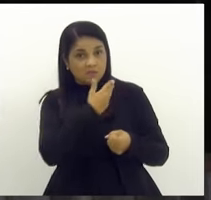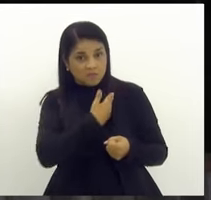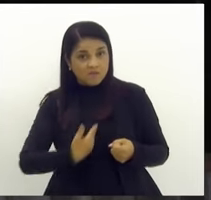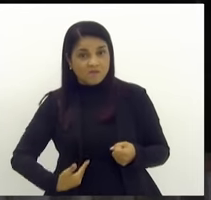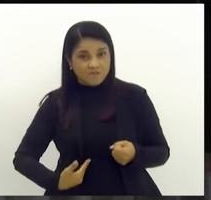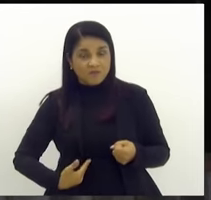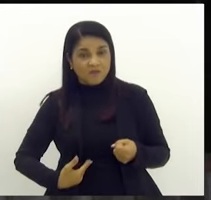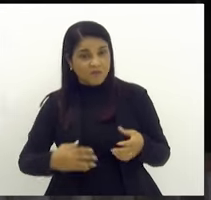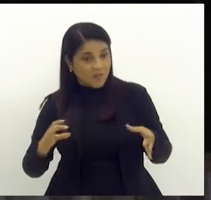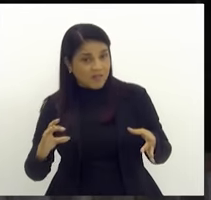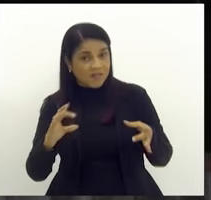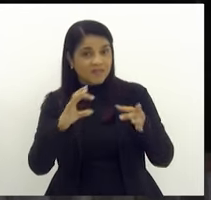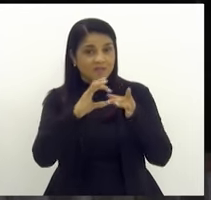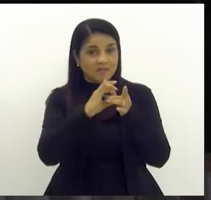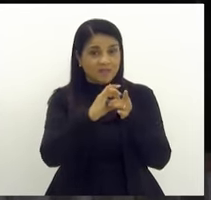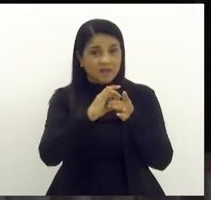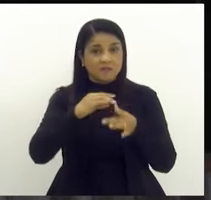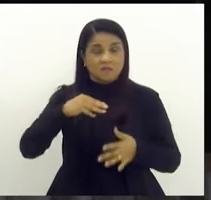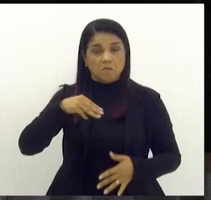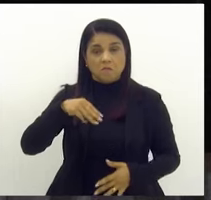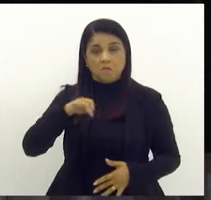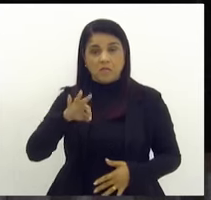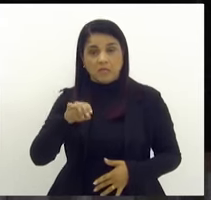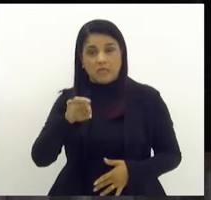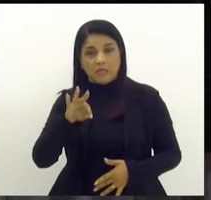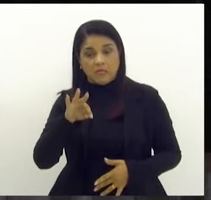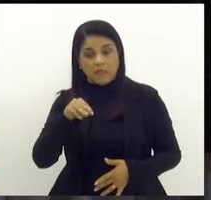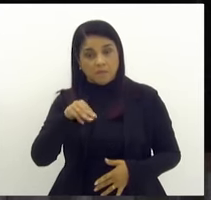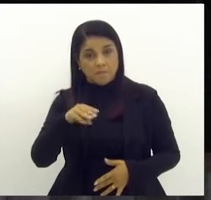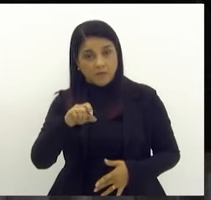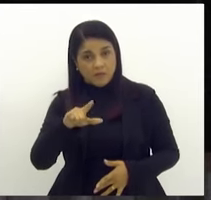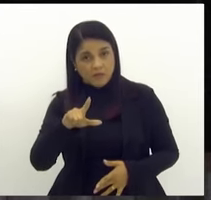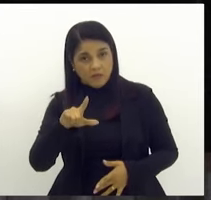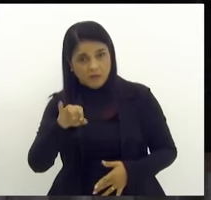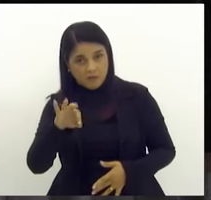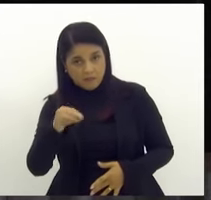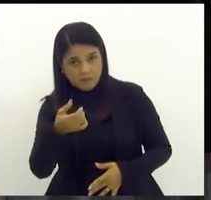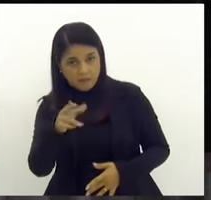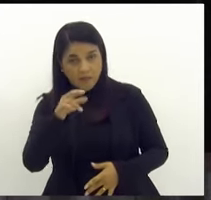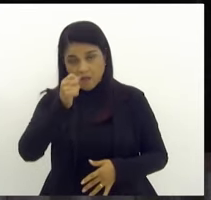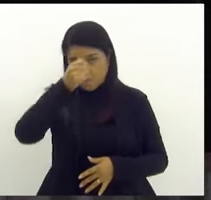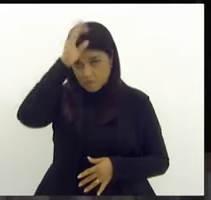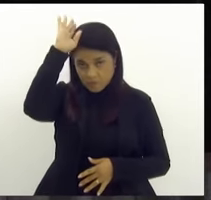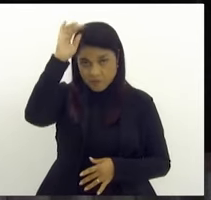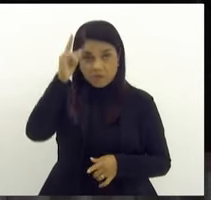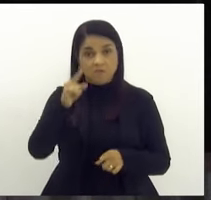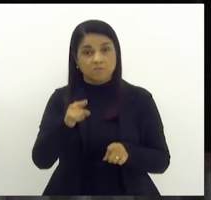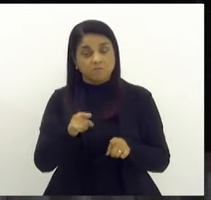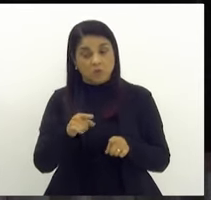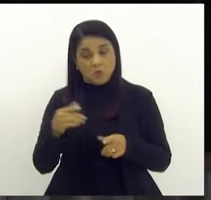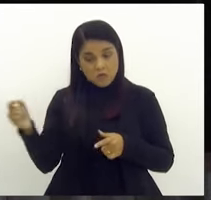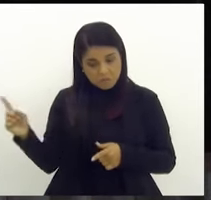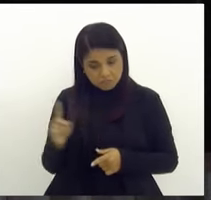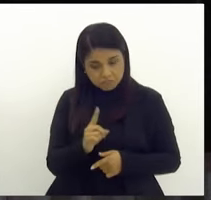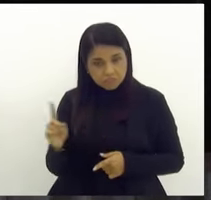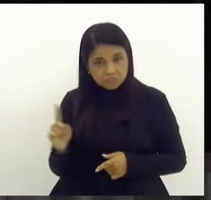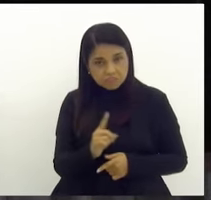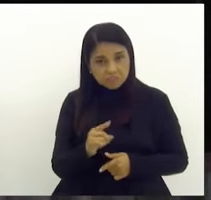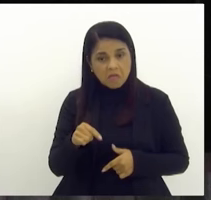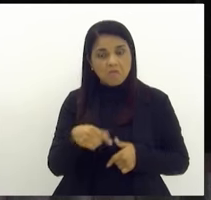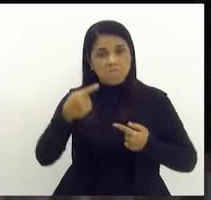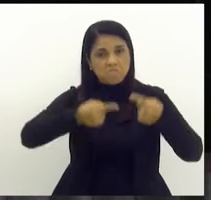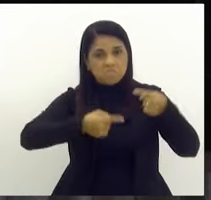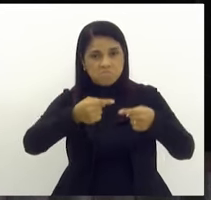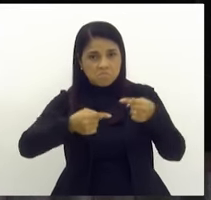altamente ligada né ao militarismo a bombeiro a polícia militar po civil Então queria que eles tivessem aqui para participar